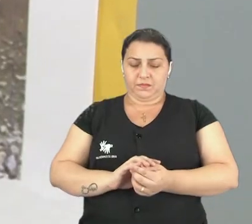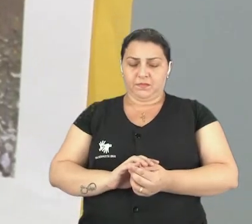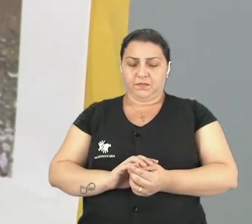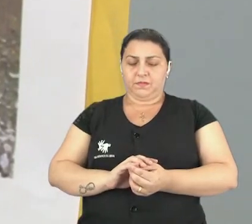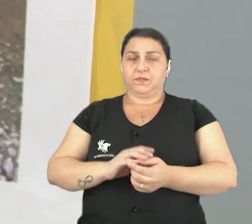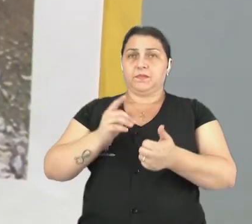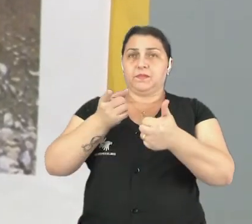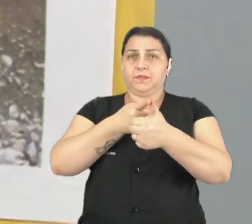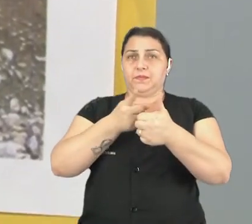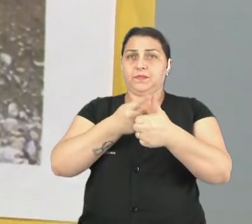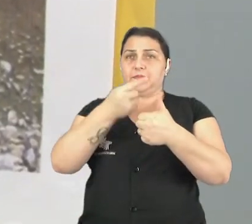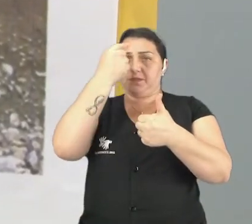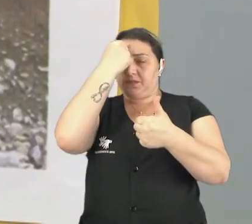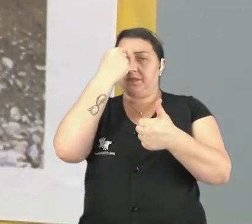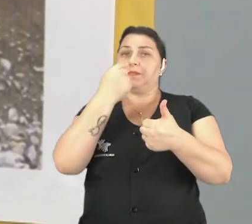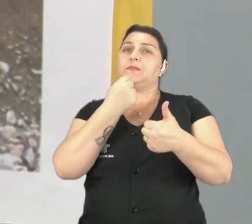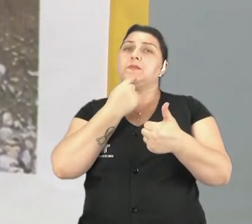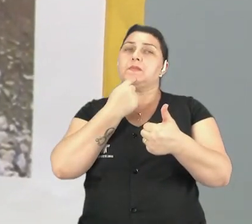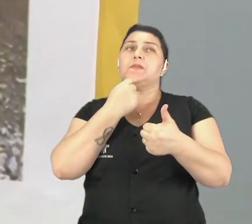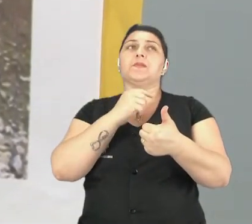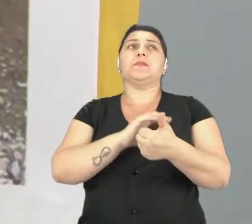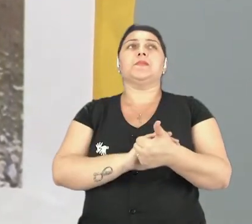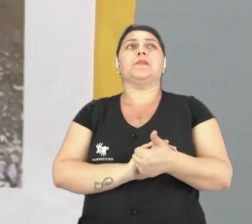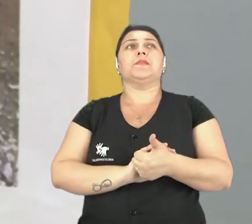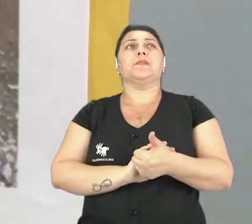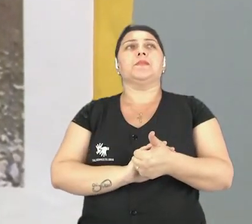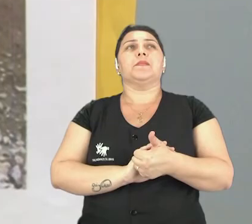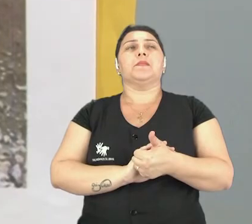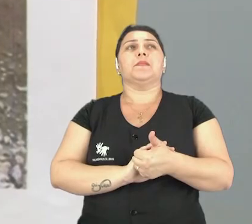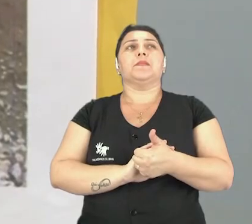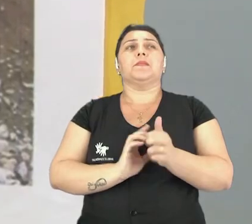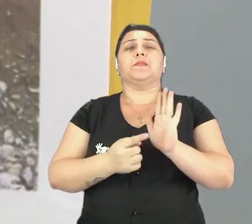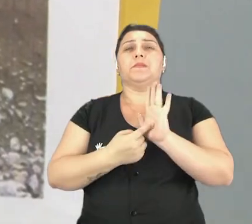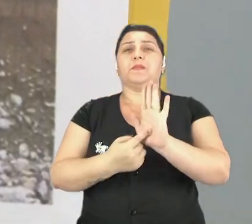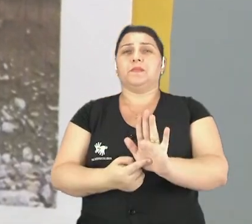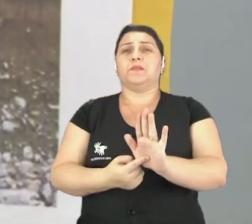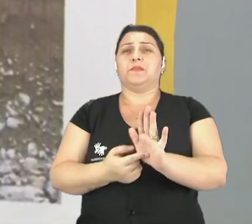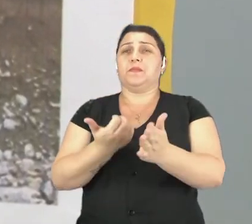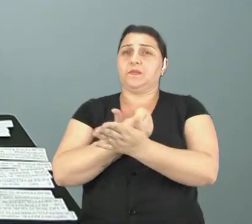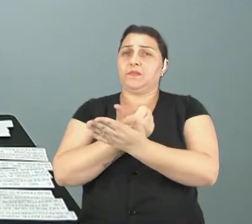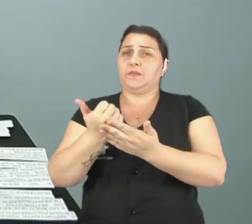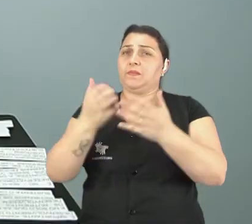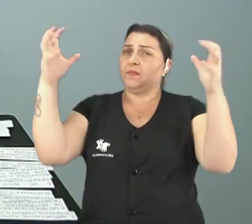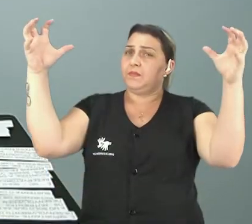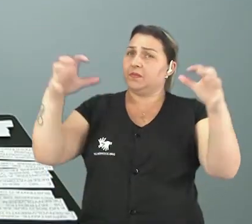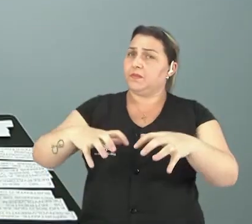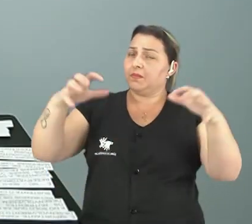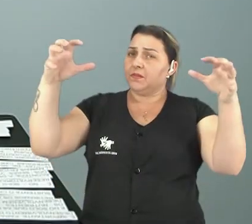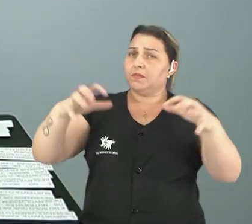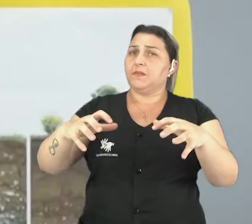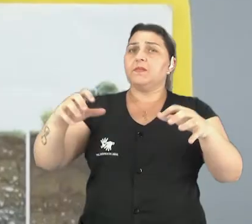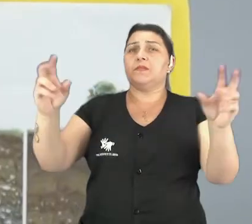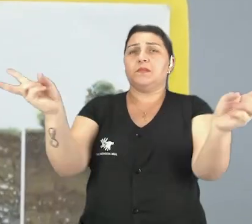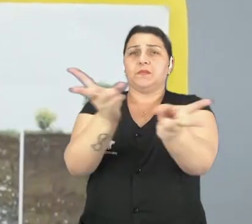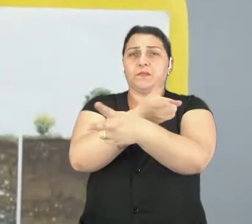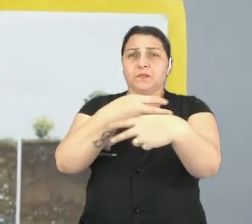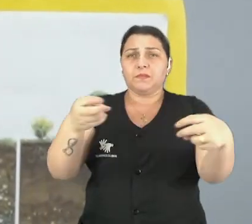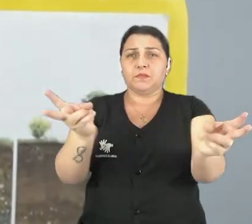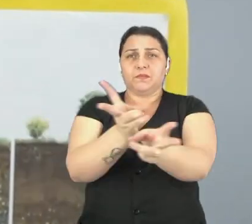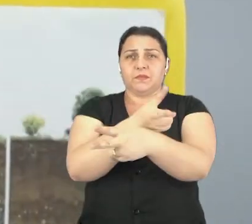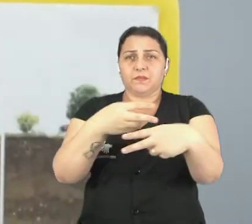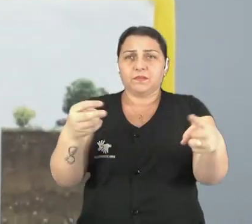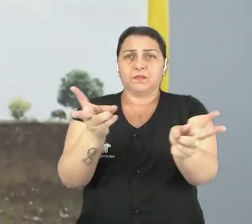na primeira imagem, nós temos a rocha-mãe e ela está exposta à ação da chuva e do